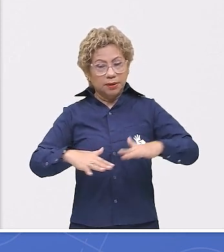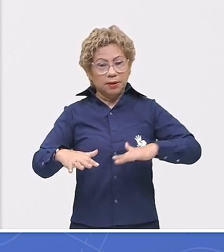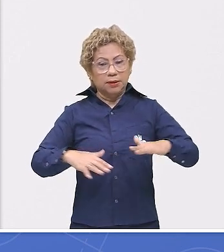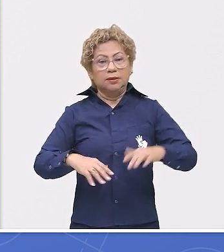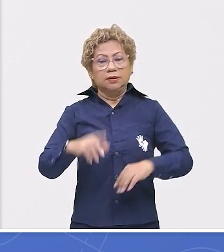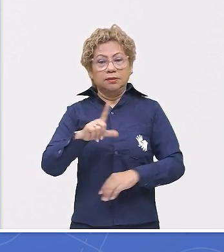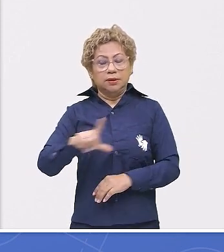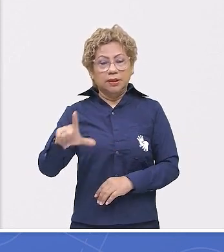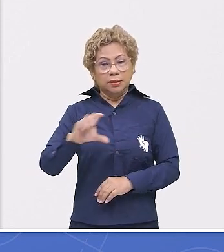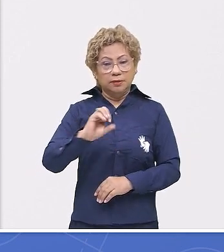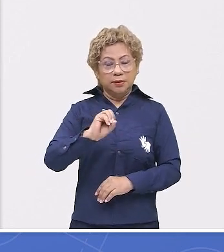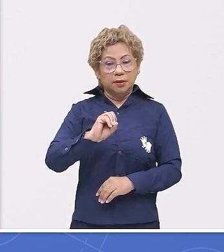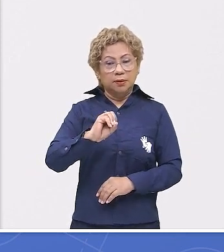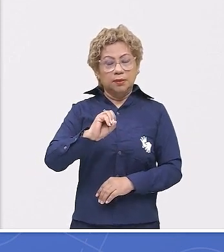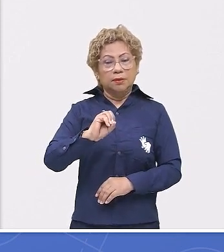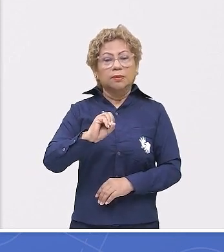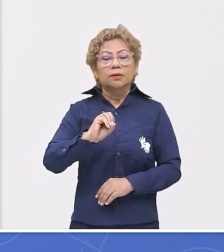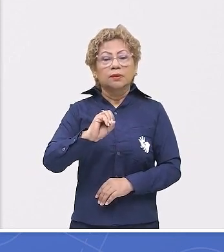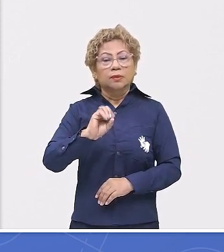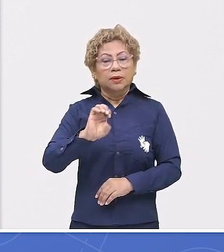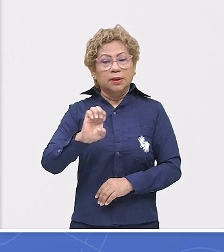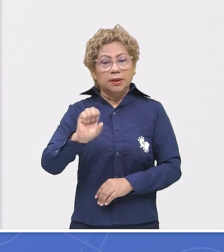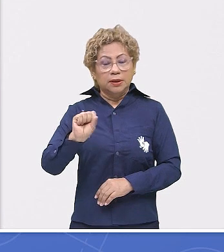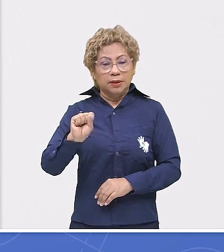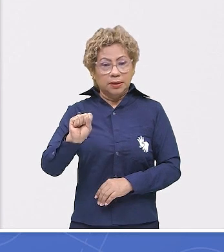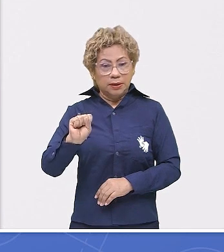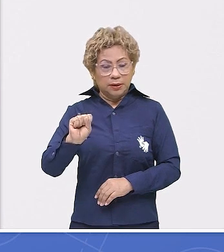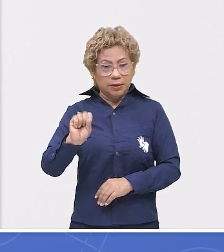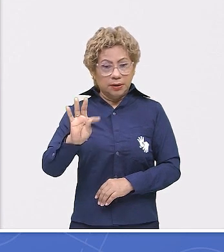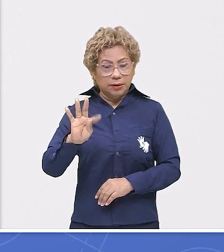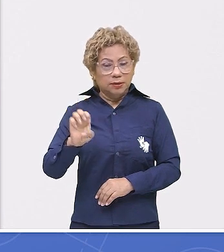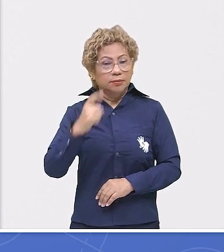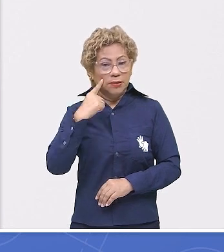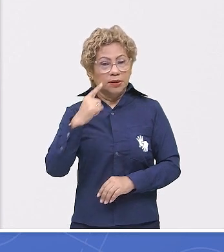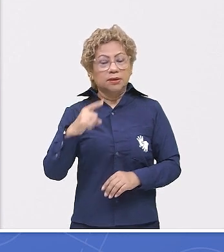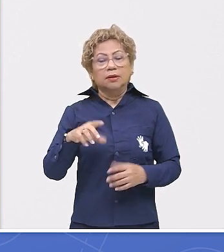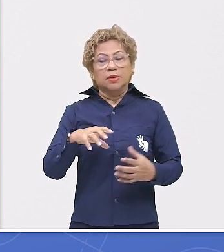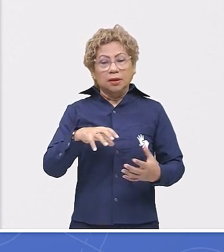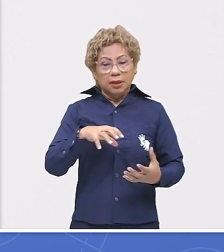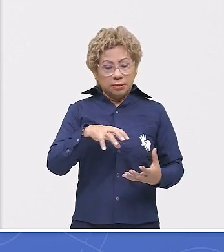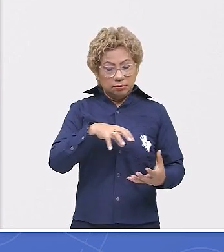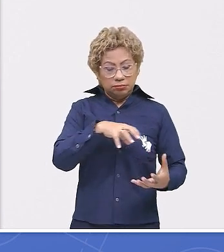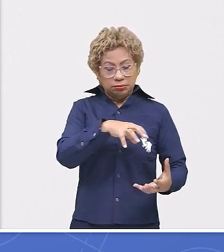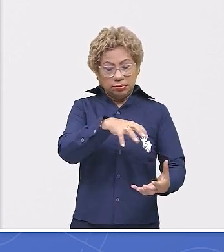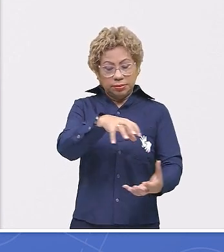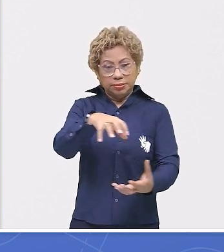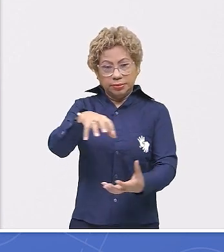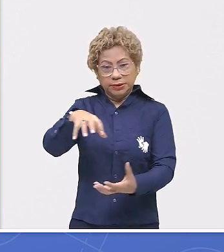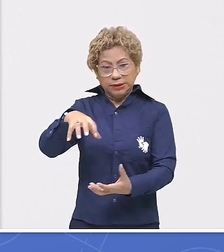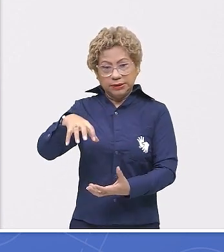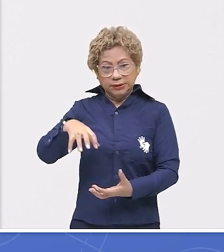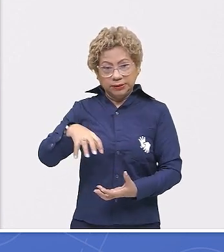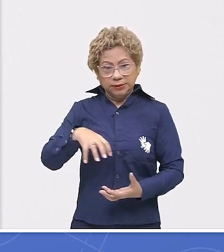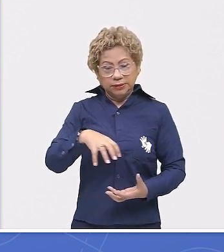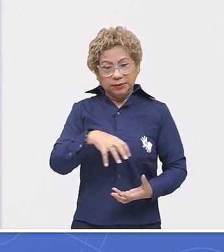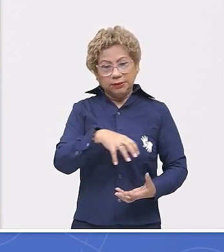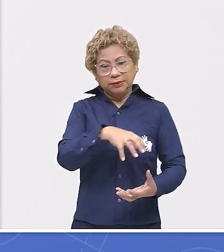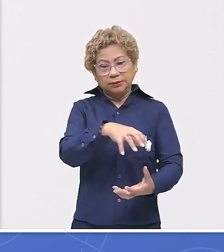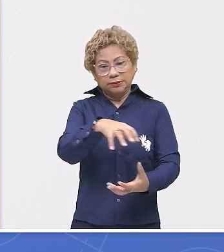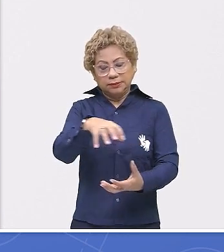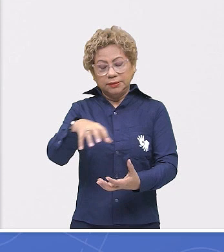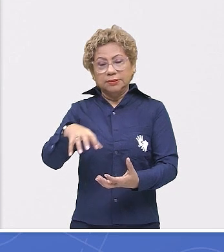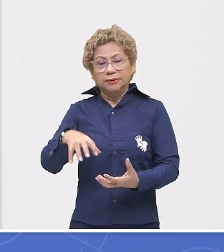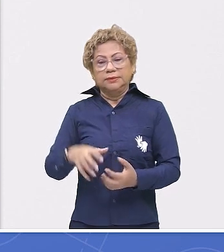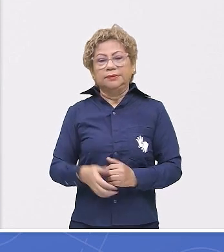movimento de rotação, o planeta Terra ele está girando de oeste para